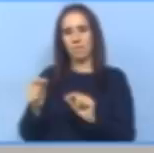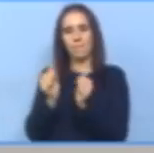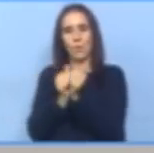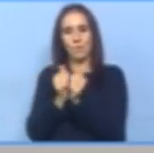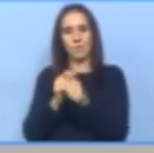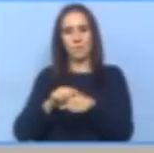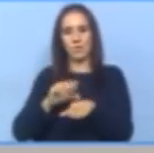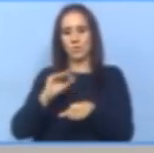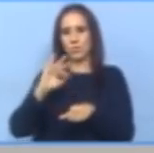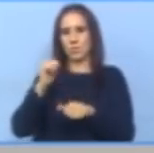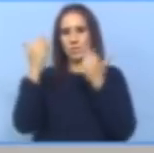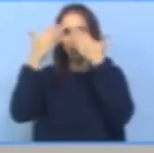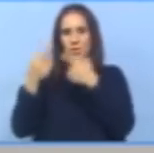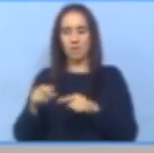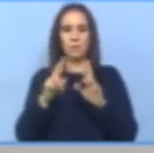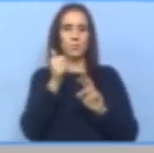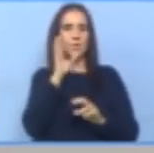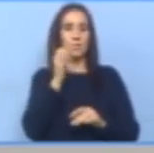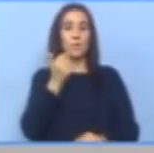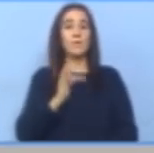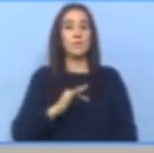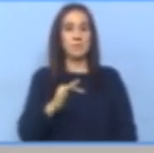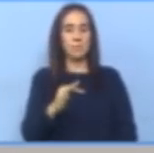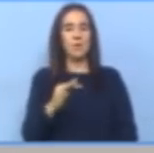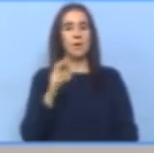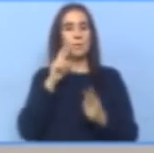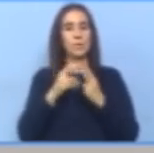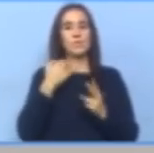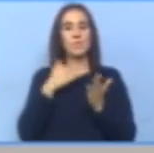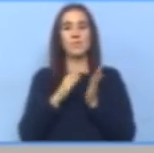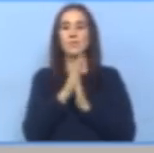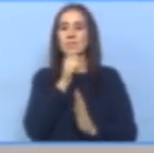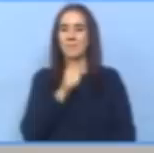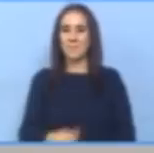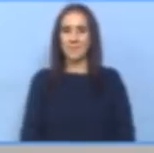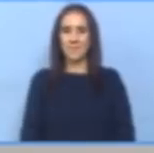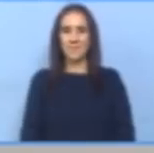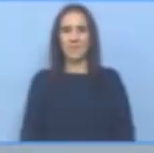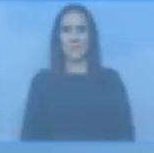companhia pelas 22h45. Votos de boa tarde, bom fim de semana. Até a próxima segunda-feira, se Deus quiser.